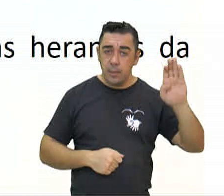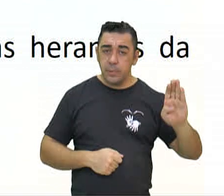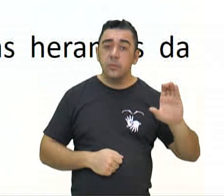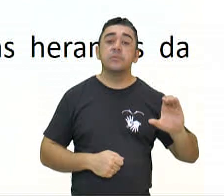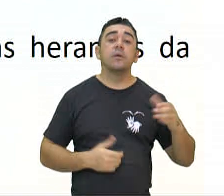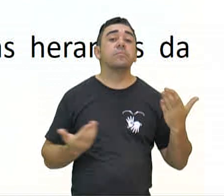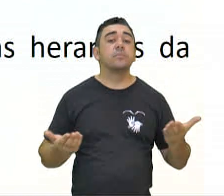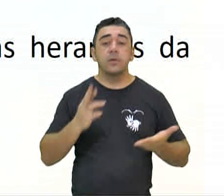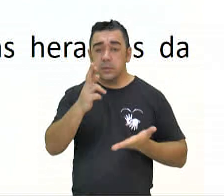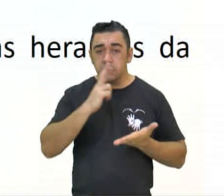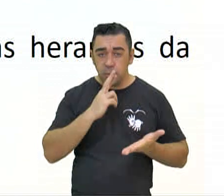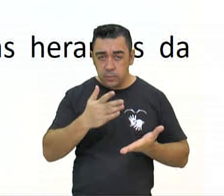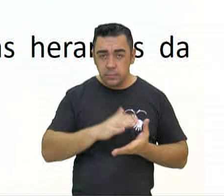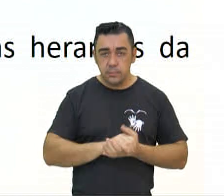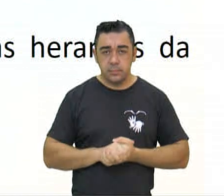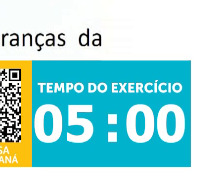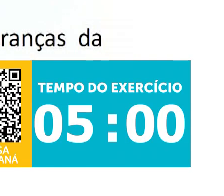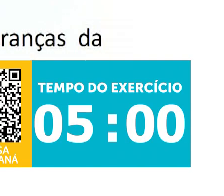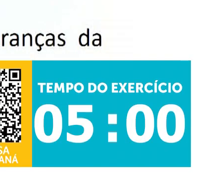ou C?